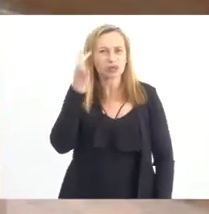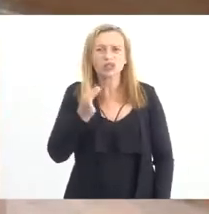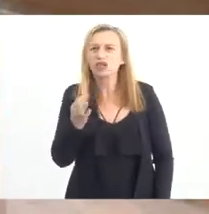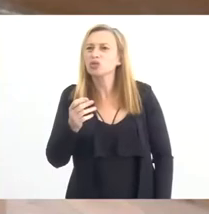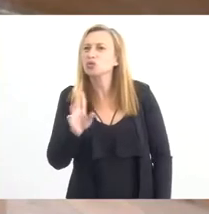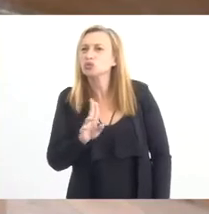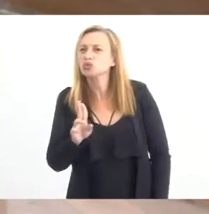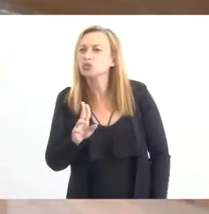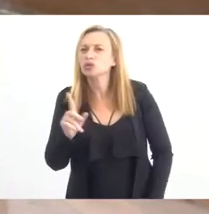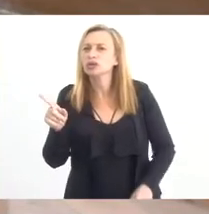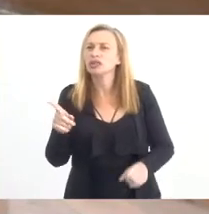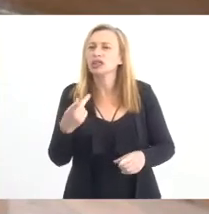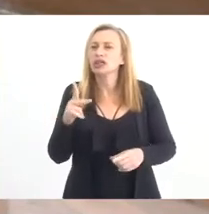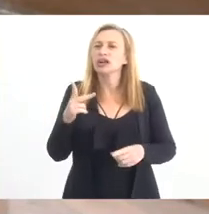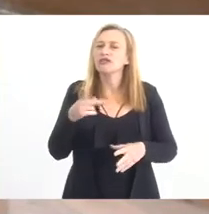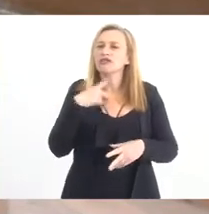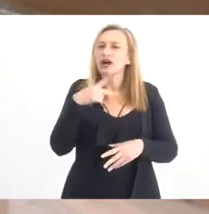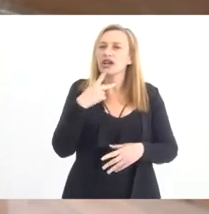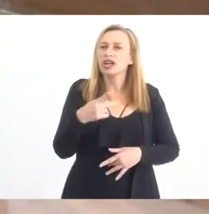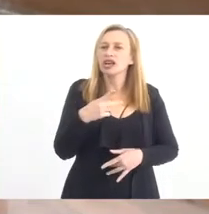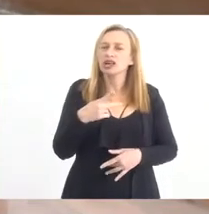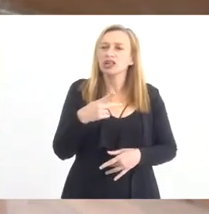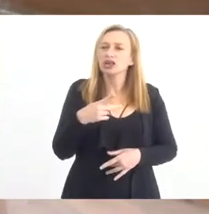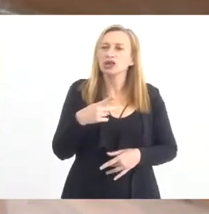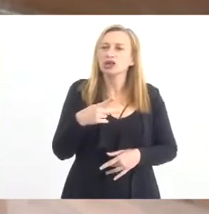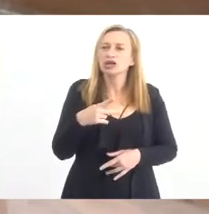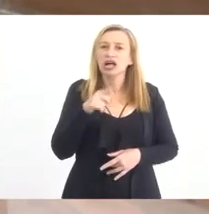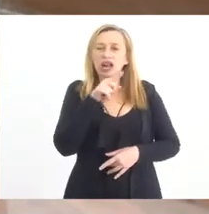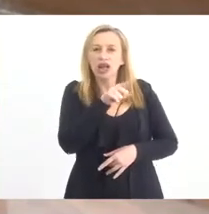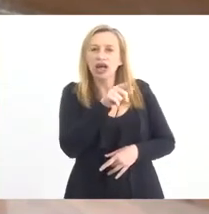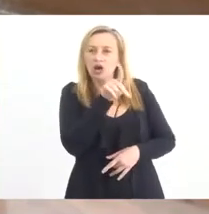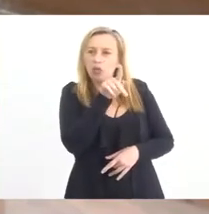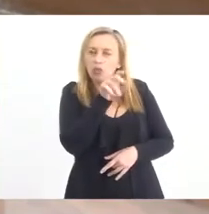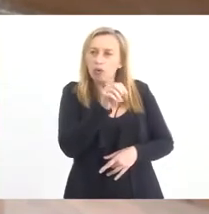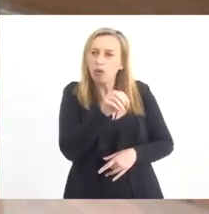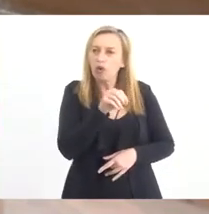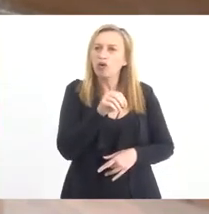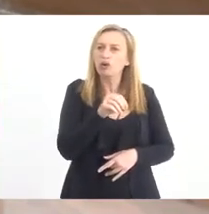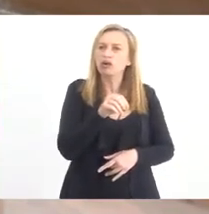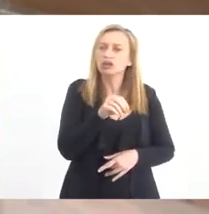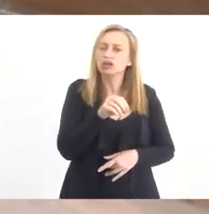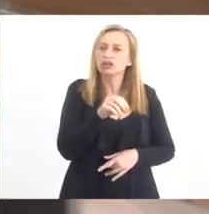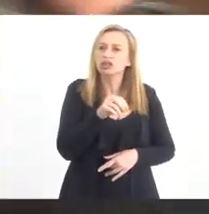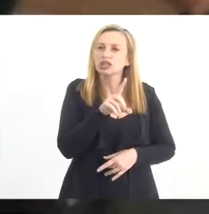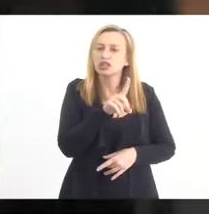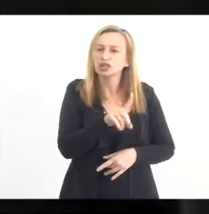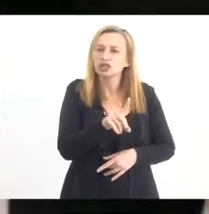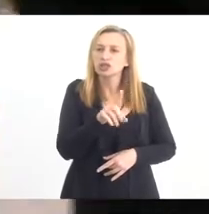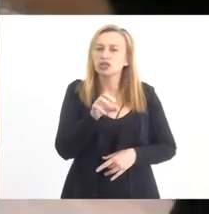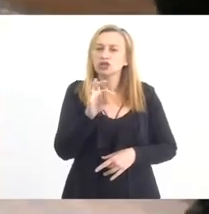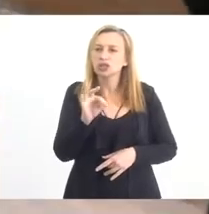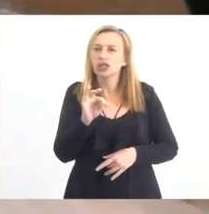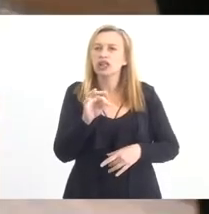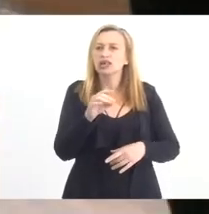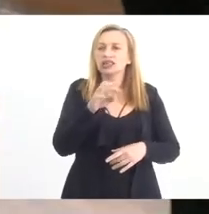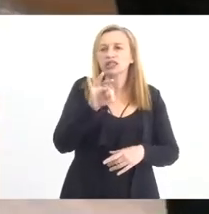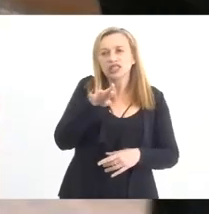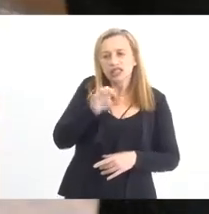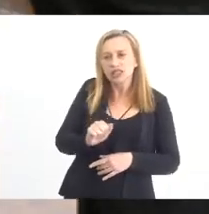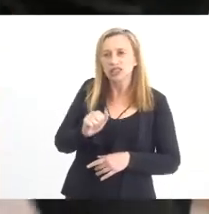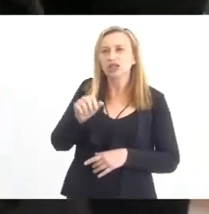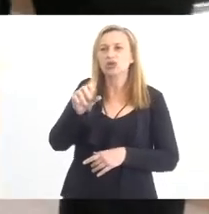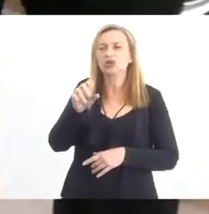aluna, fala que lá os polos, lá do Distrito Industrial de Santa Cruz, quanto de